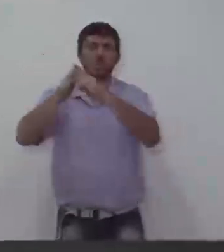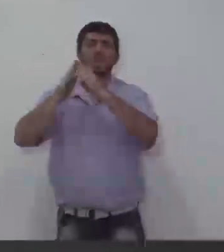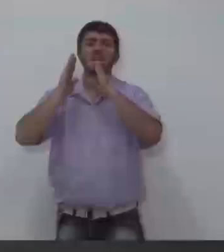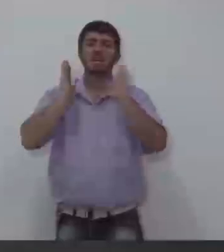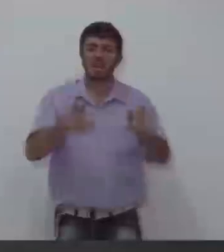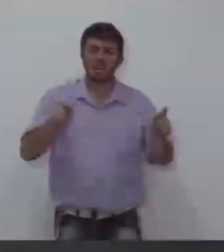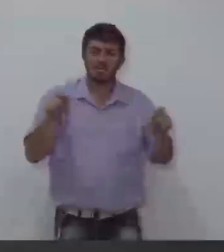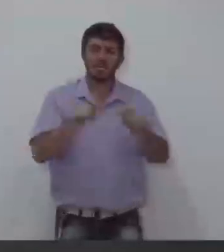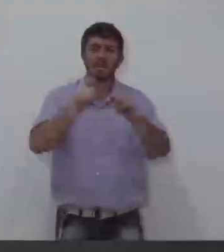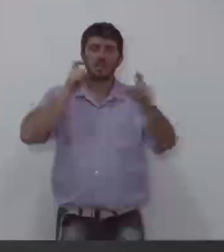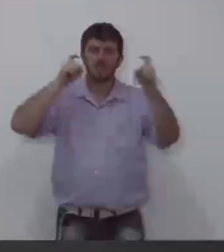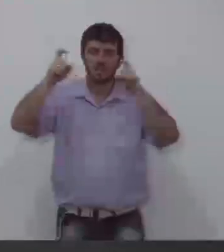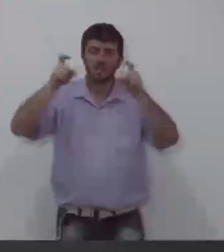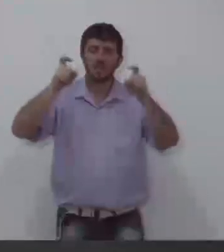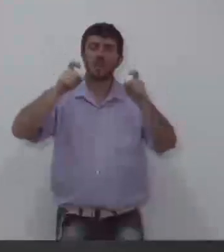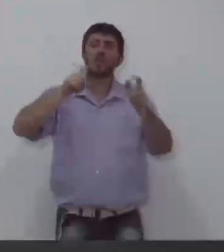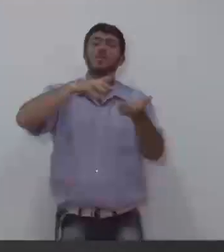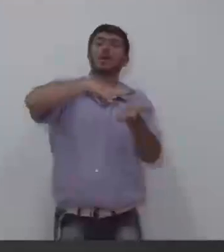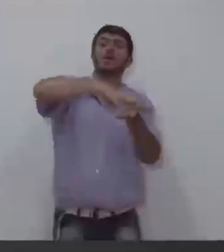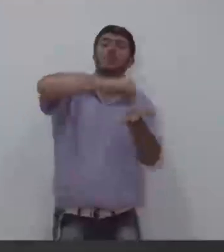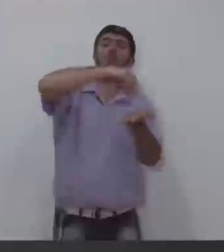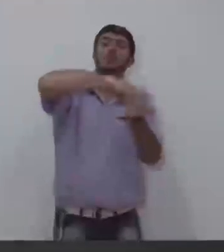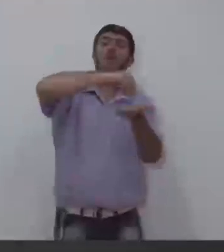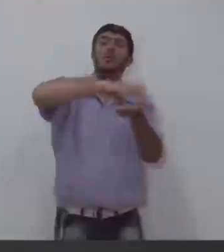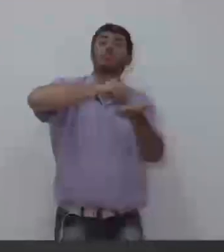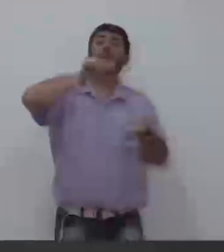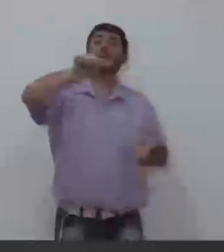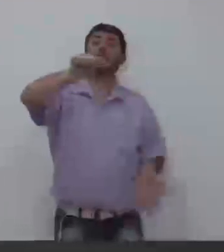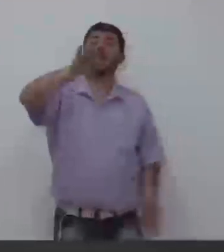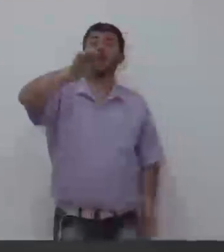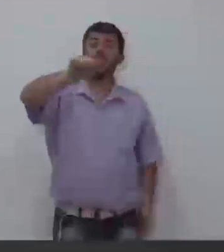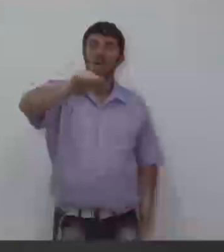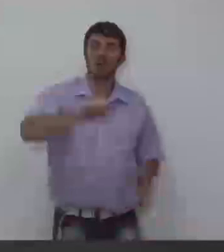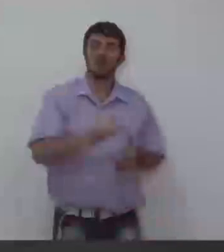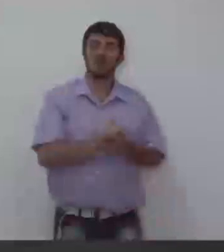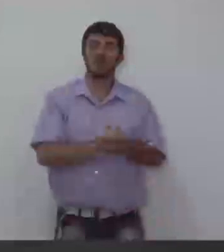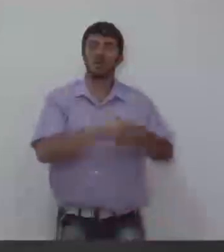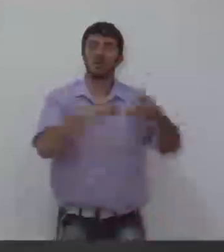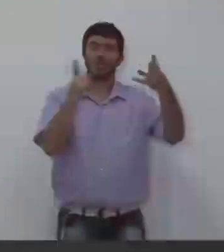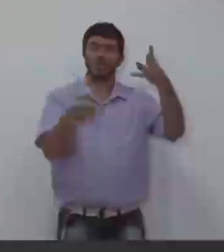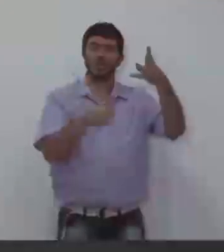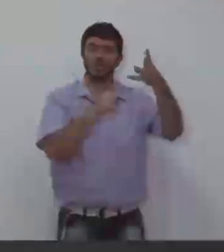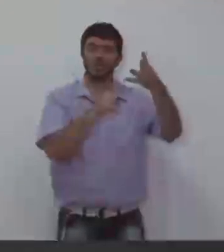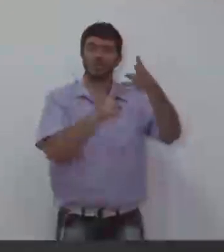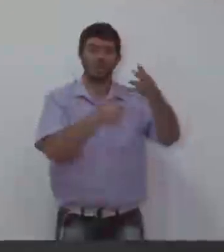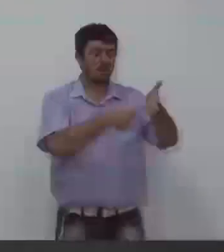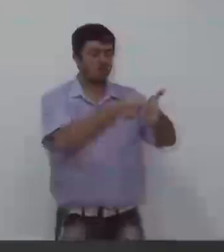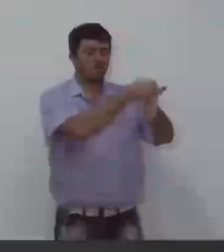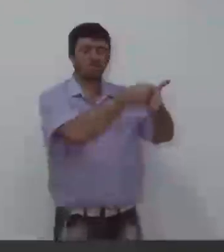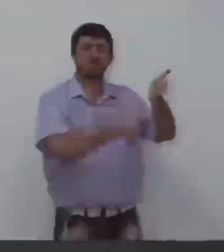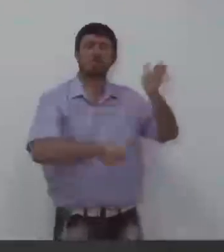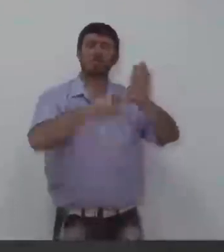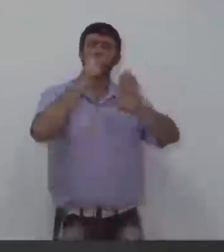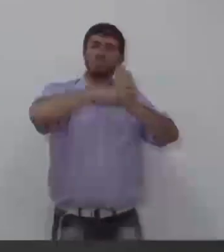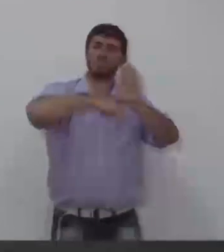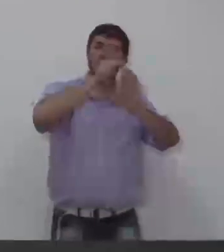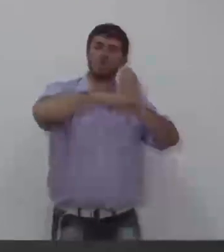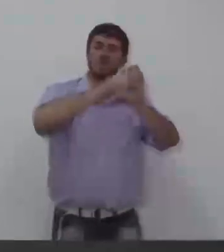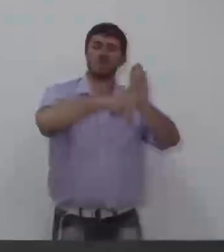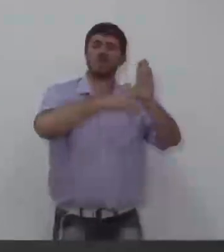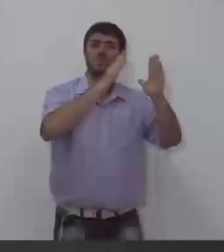das datas dos anos 2017 até o momento. 4. Descrever os projetos habitacionais previstos para